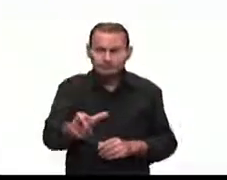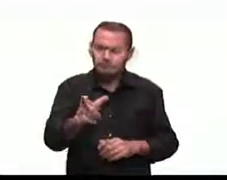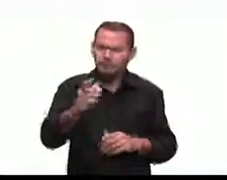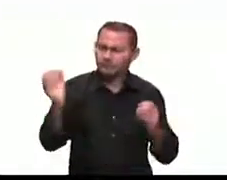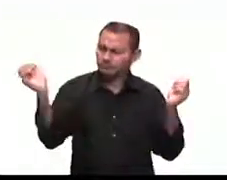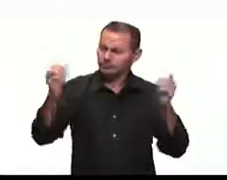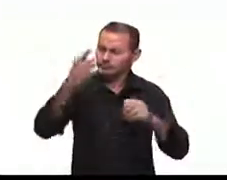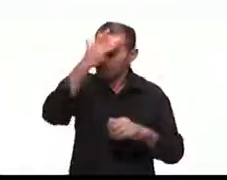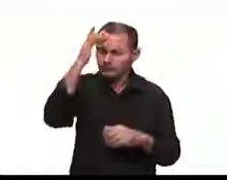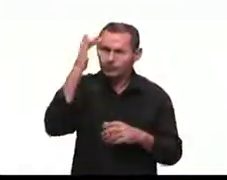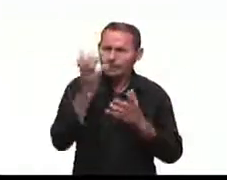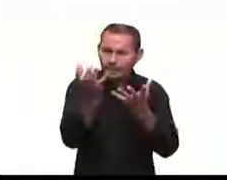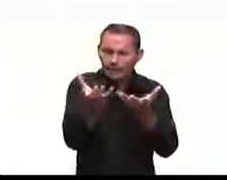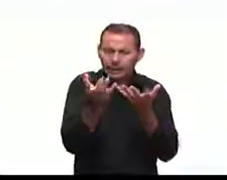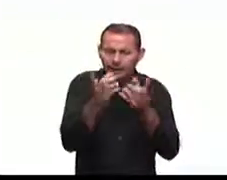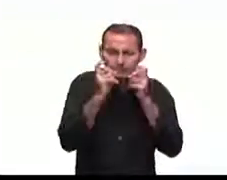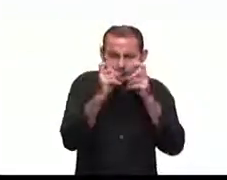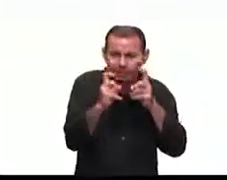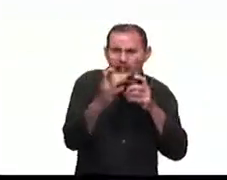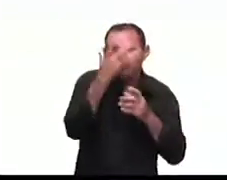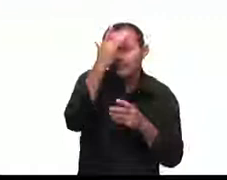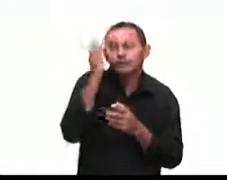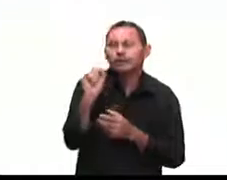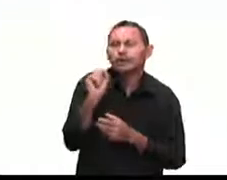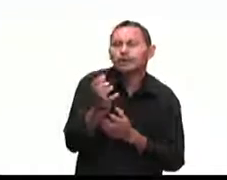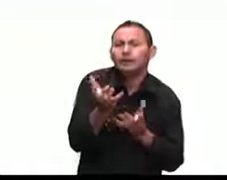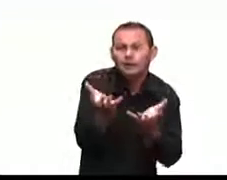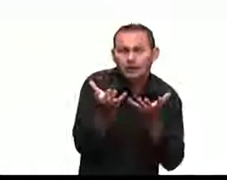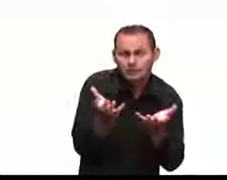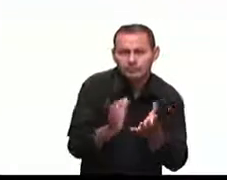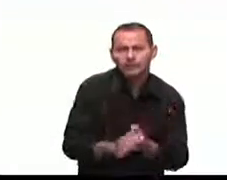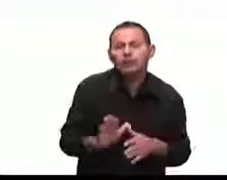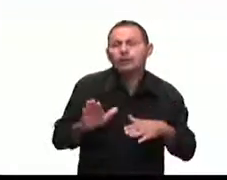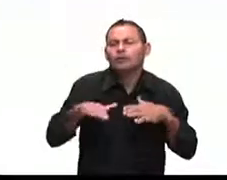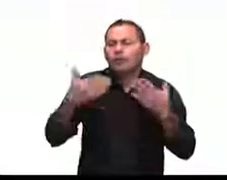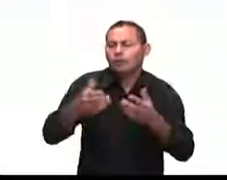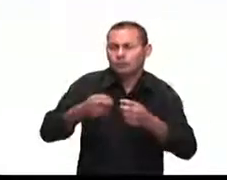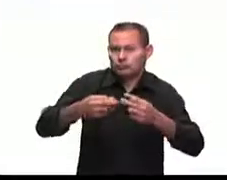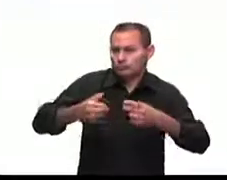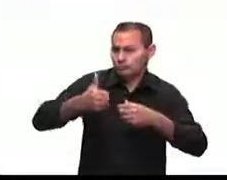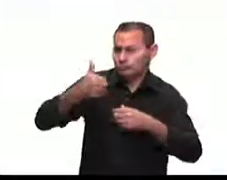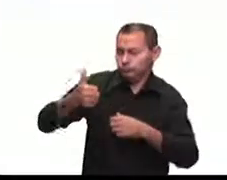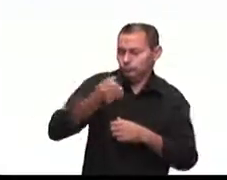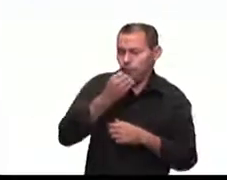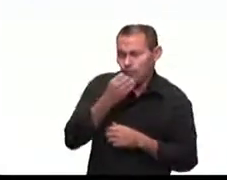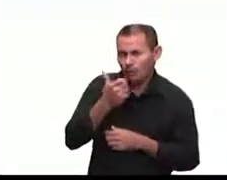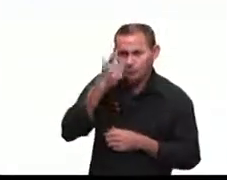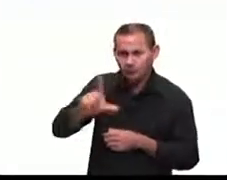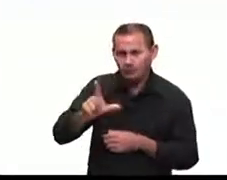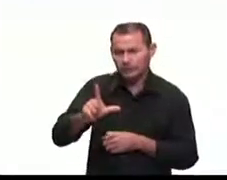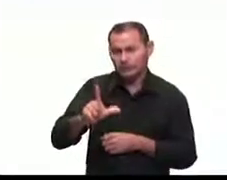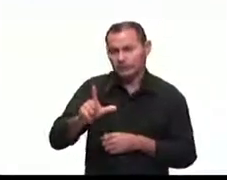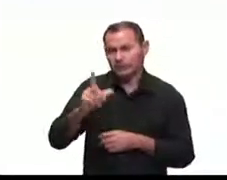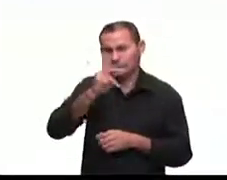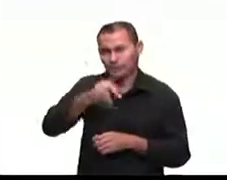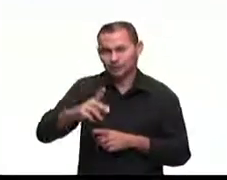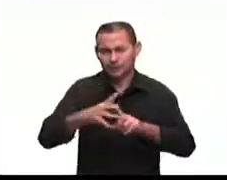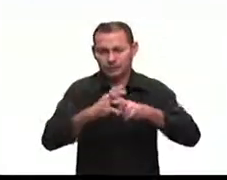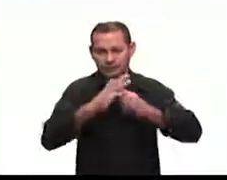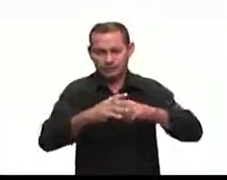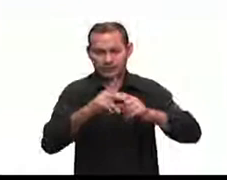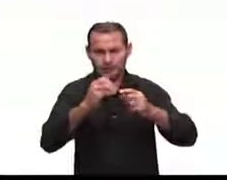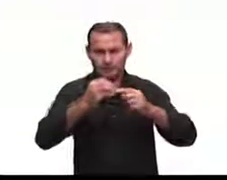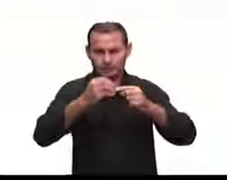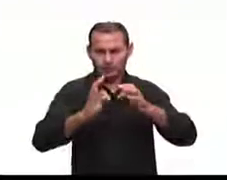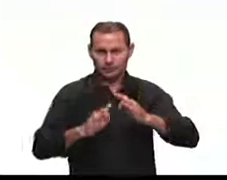pessoas interessadas. Quais seriam as vantagens obtidas por esses professores dessa ferramenta